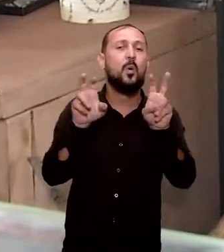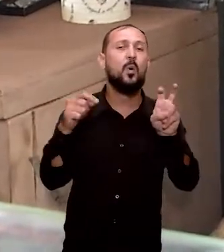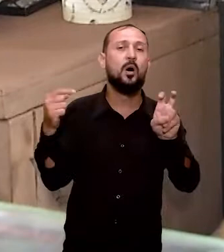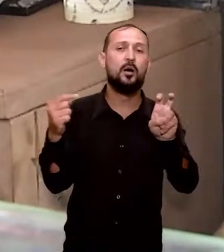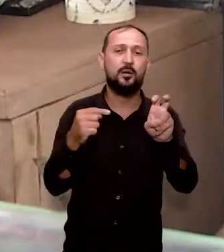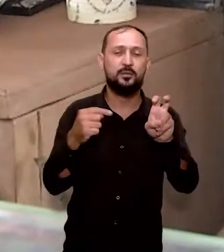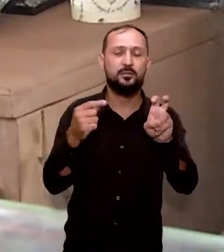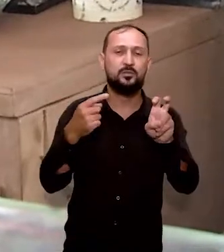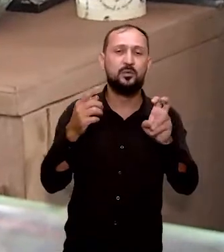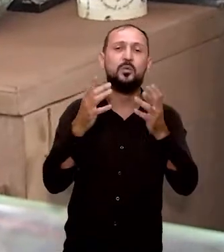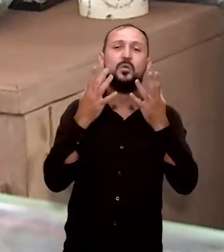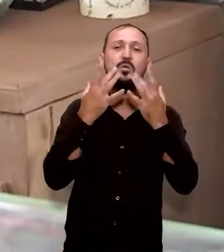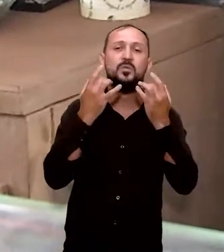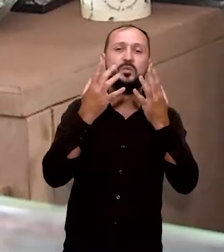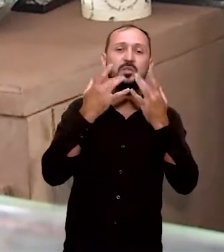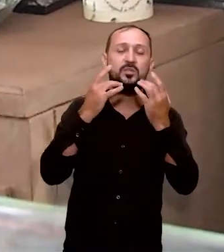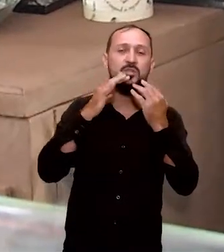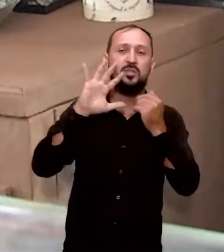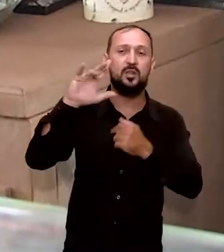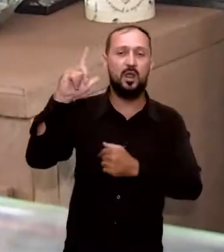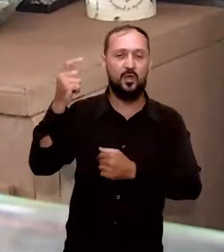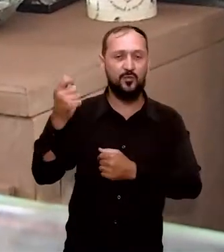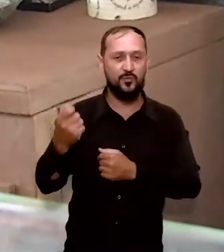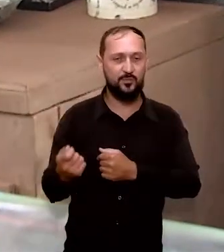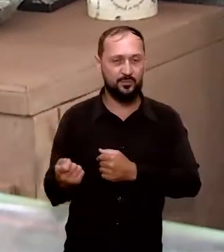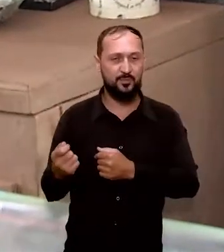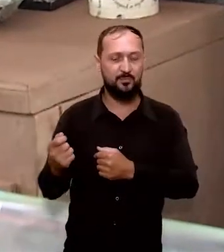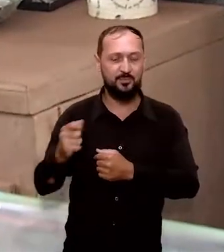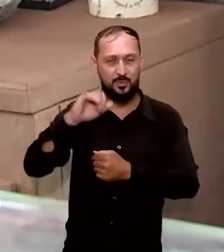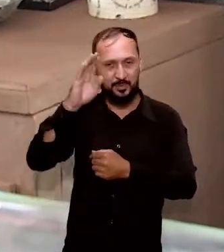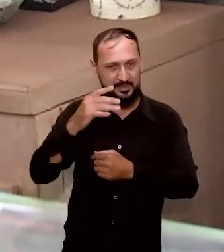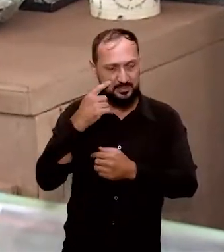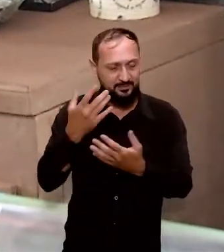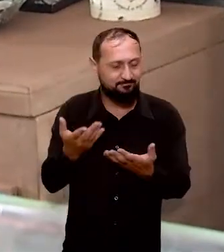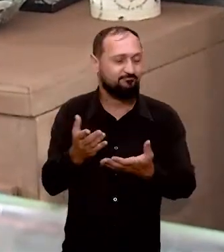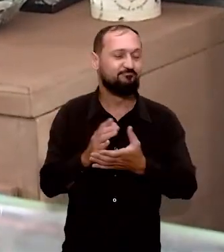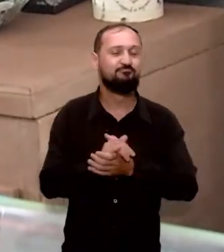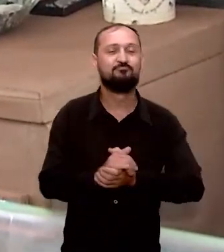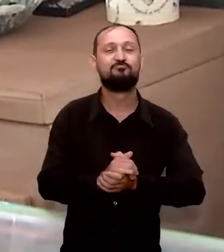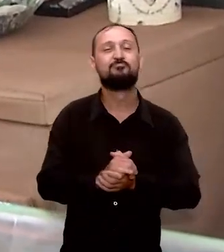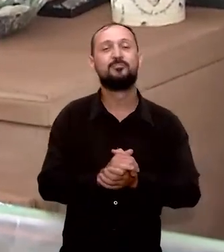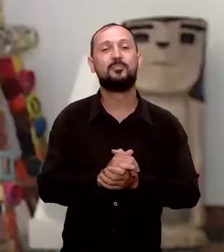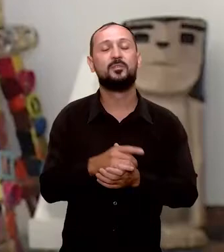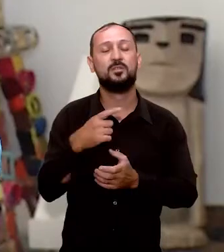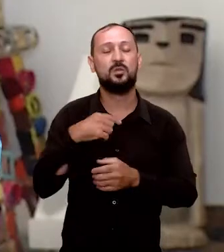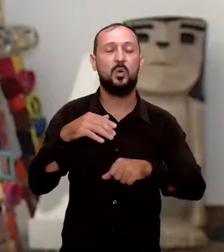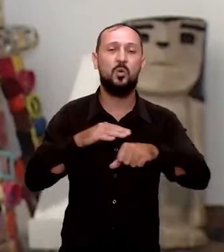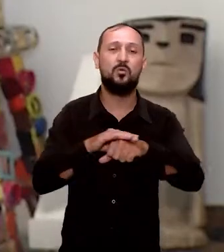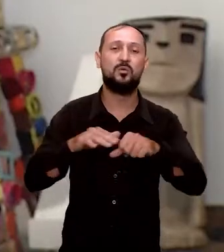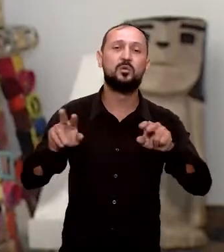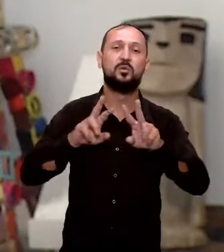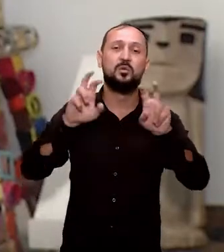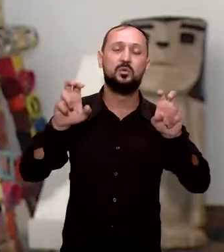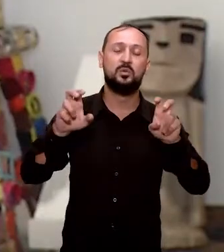sobre o teatro afro-brasileiro, tinha um que falava sobre o